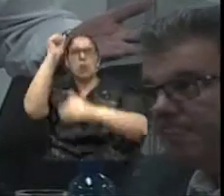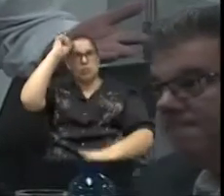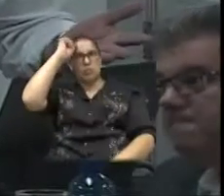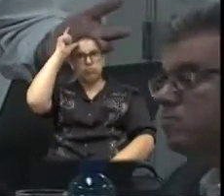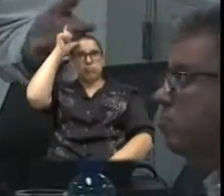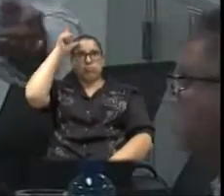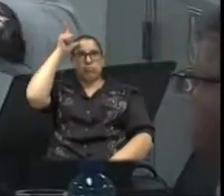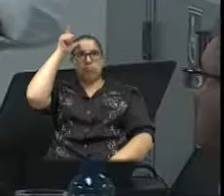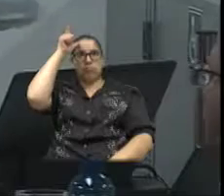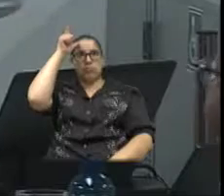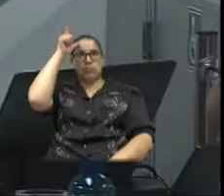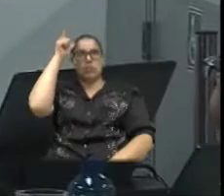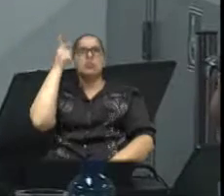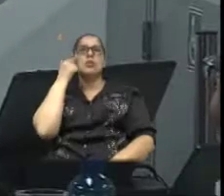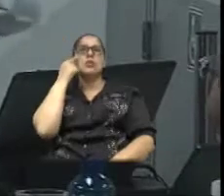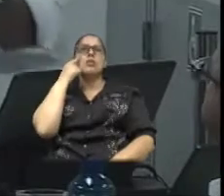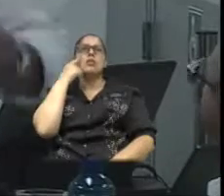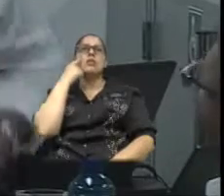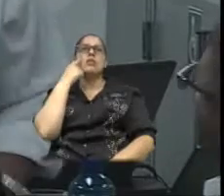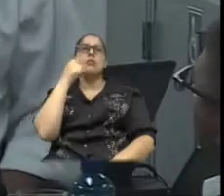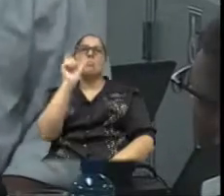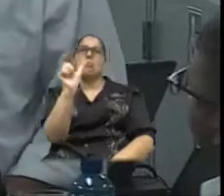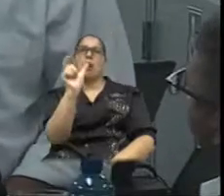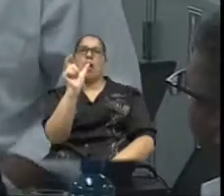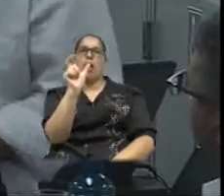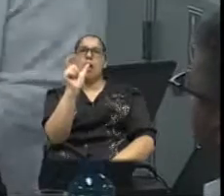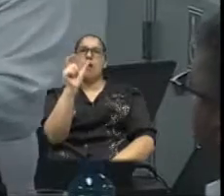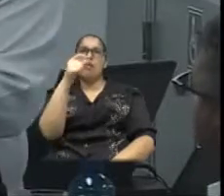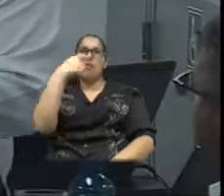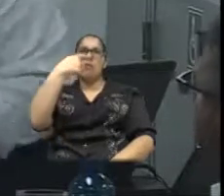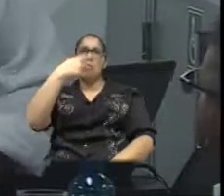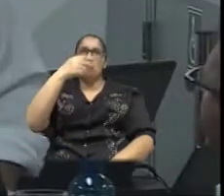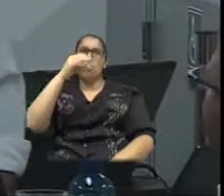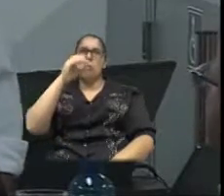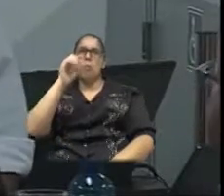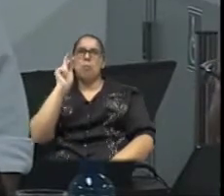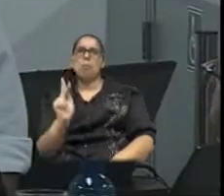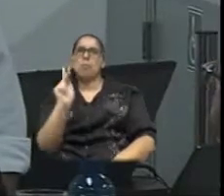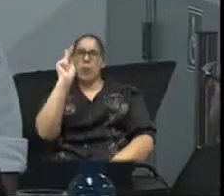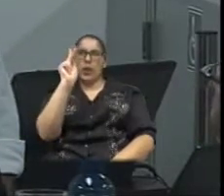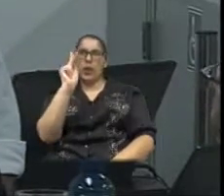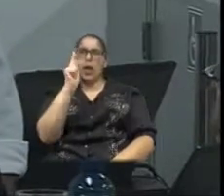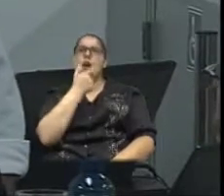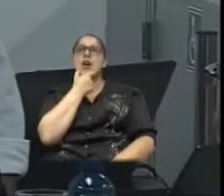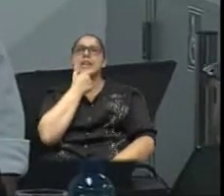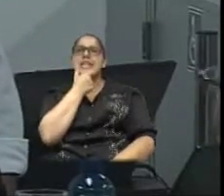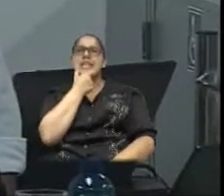inglês. Estava escrito isso aqui, ó. Era bem-vindo à amostra?